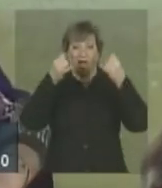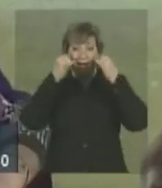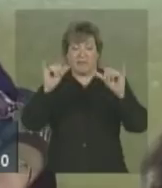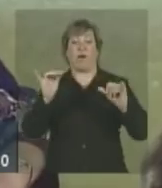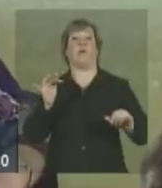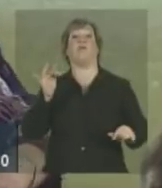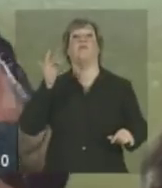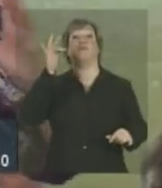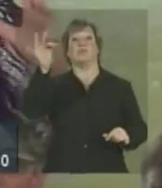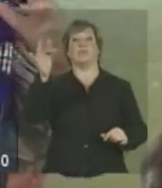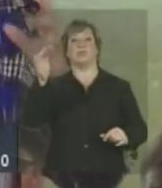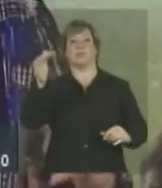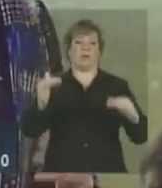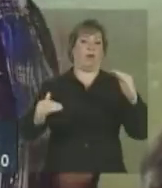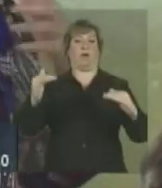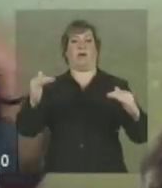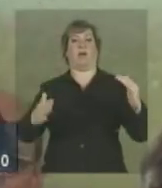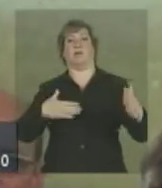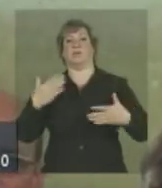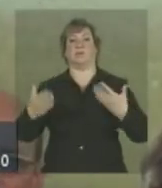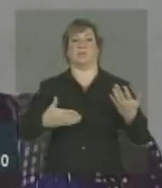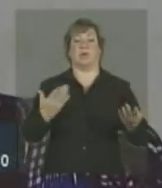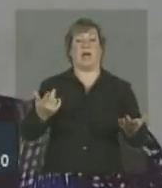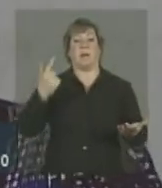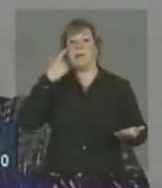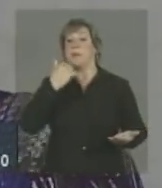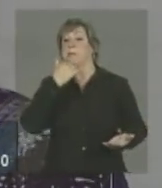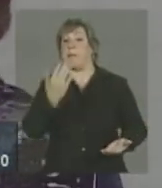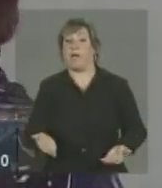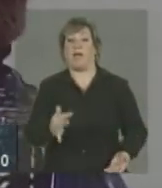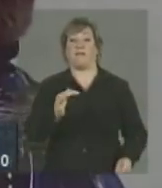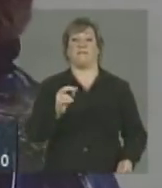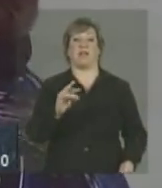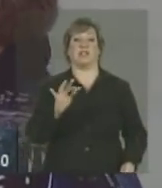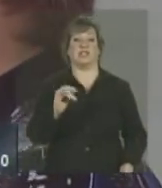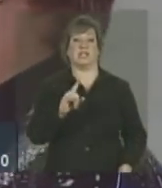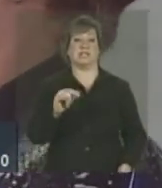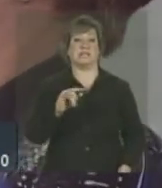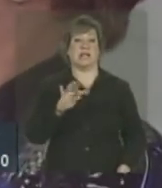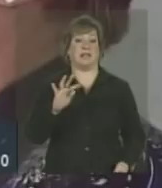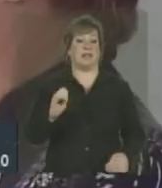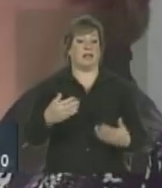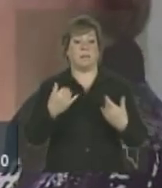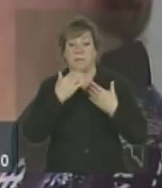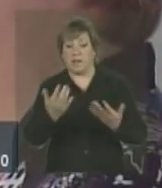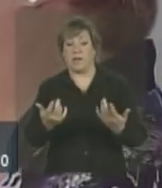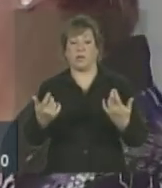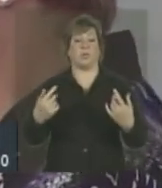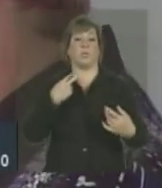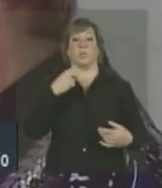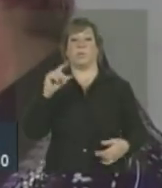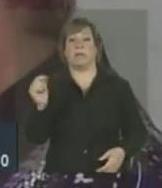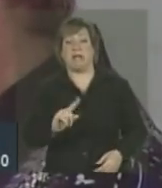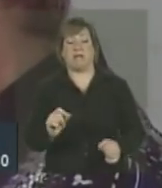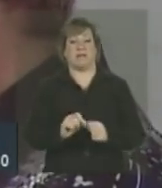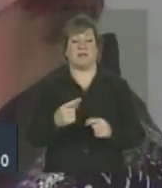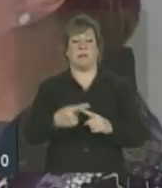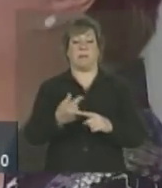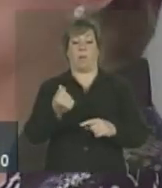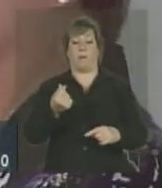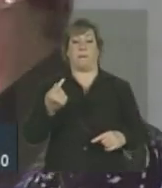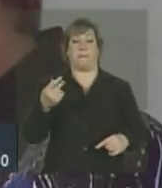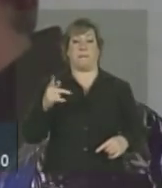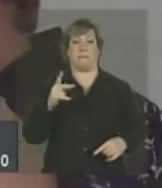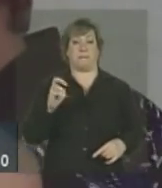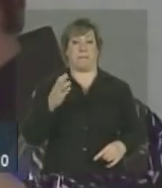o desequilíbrio de falar: ah, mas nós não temos fertilizante, ah, mas não dá para fazer isso, porque o preço do fertilizante